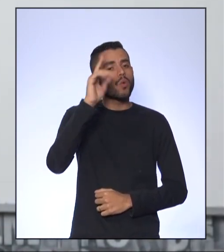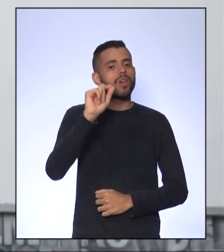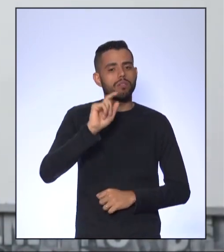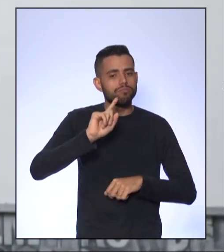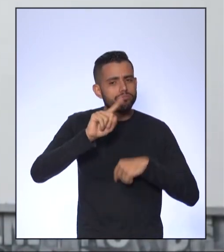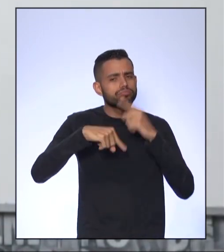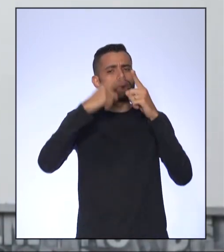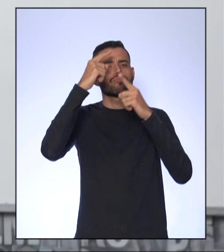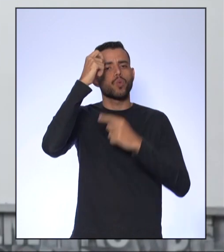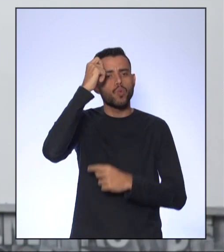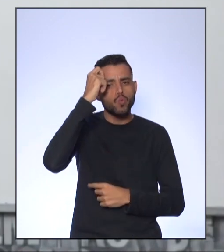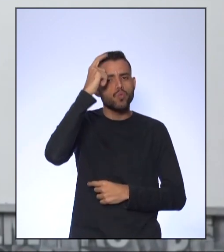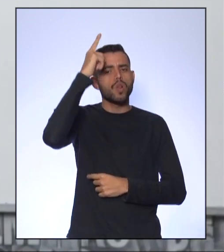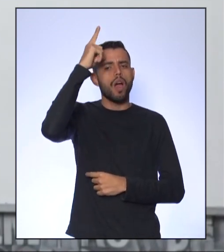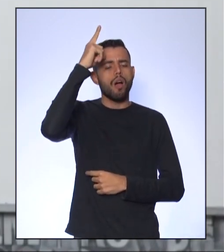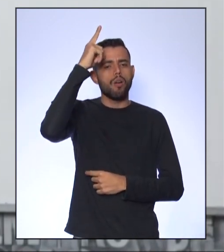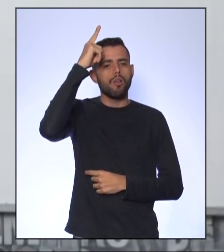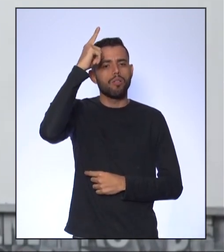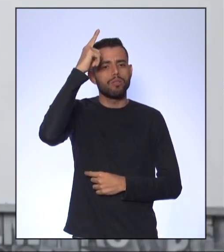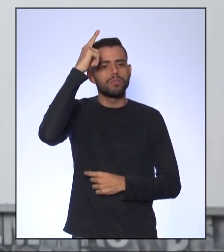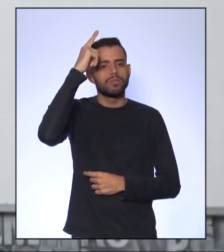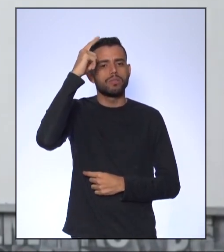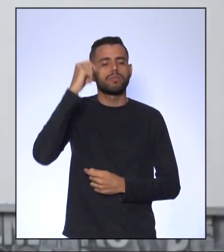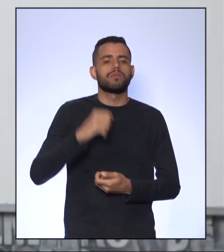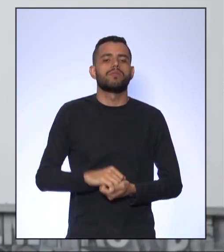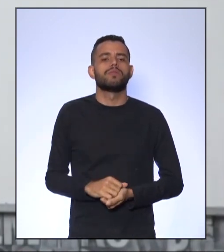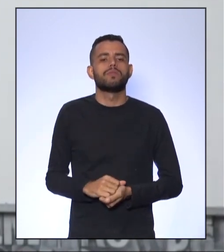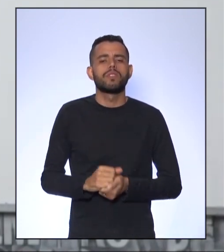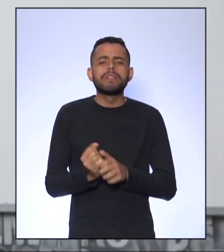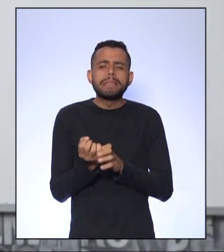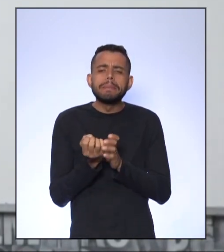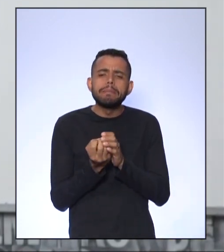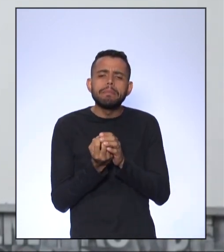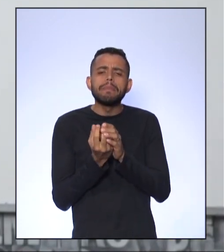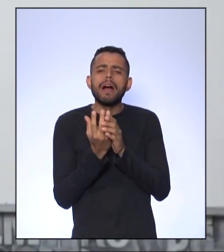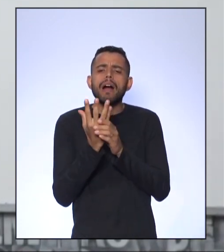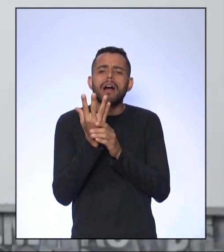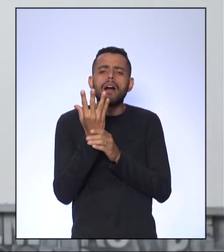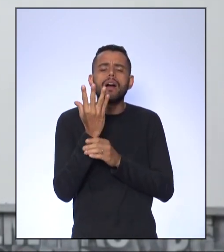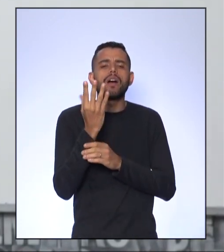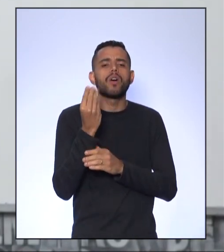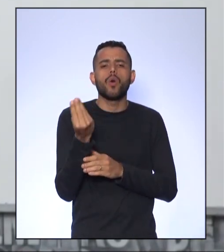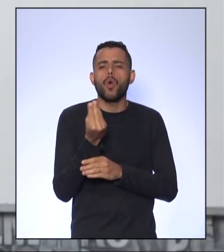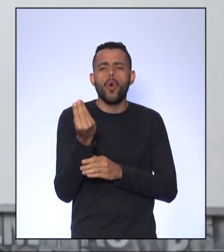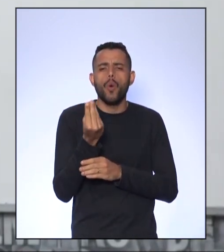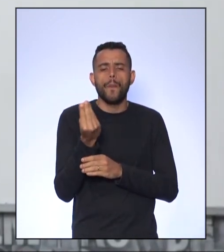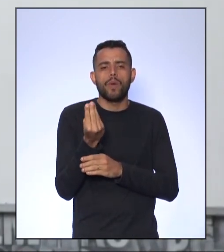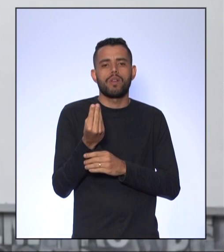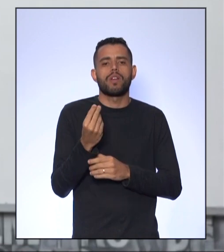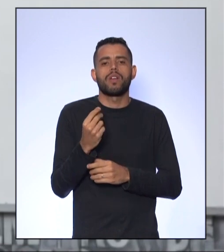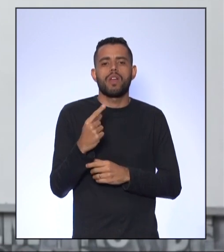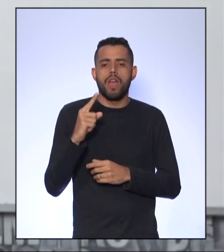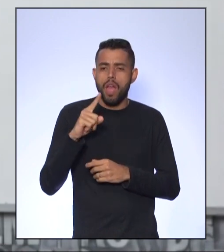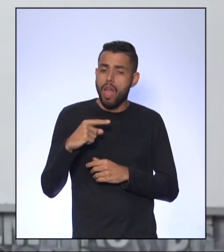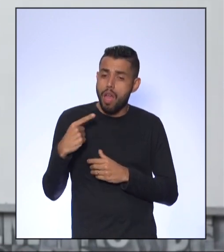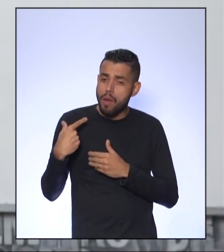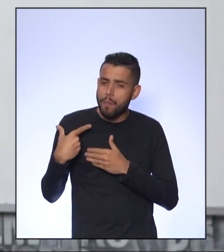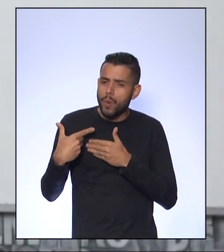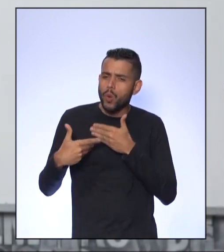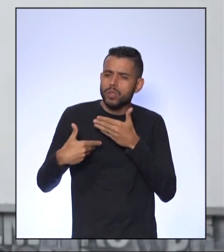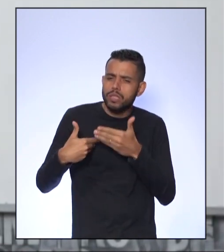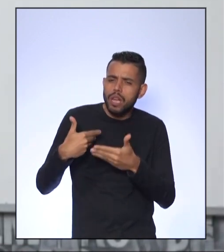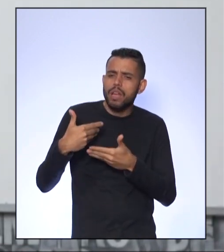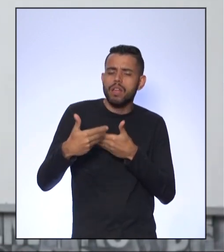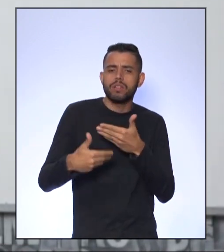cultural, ele vai nascer aqui de um processo de